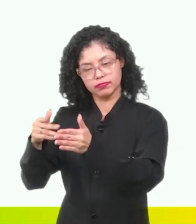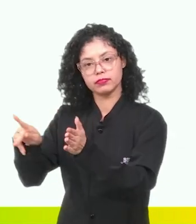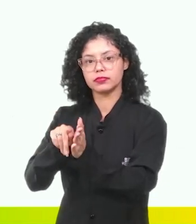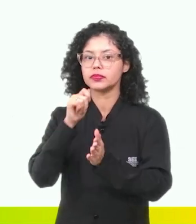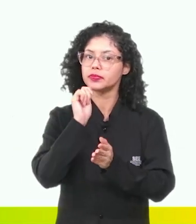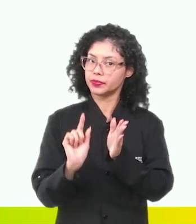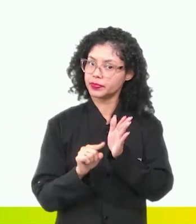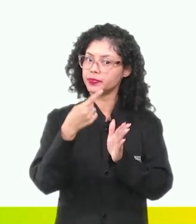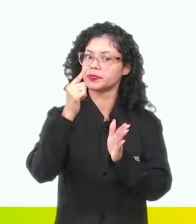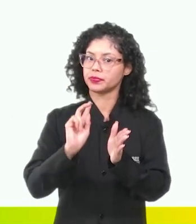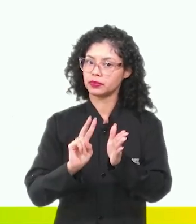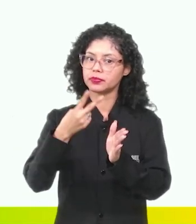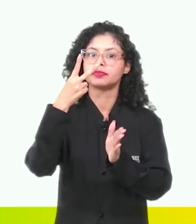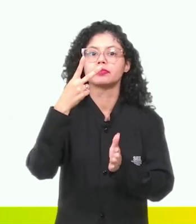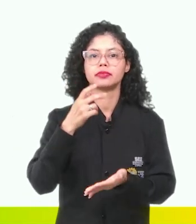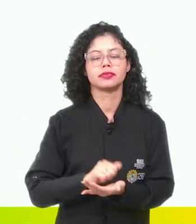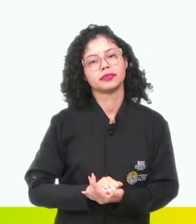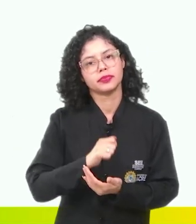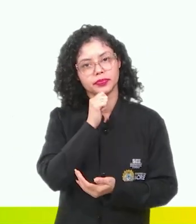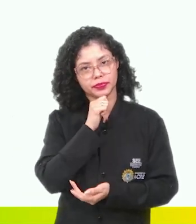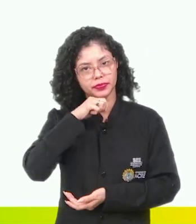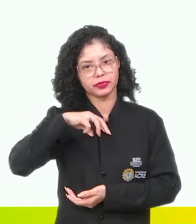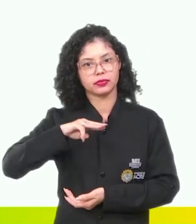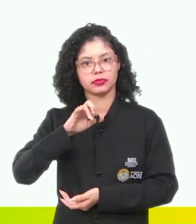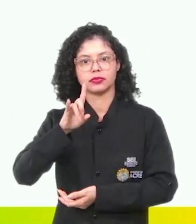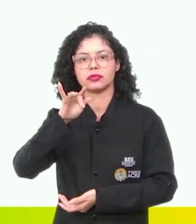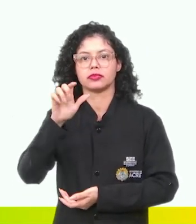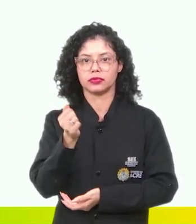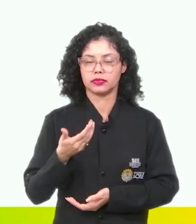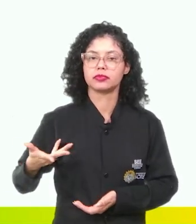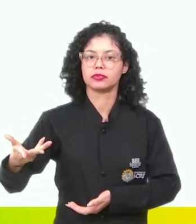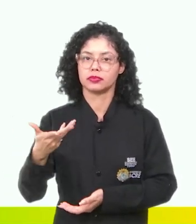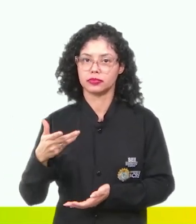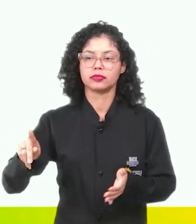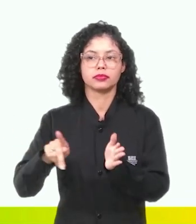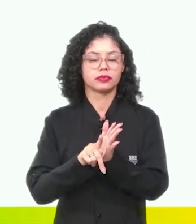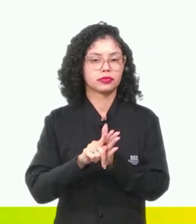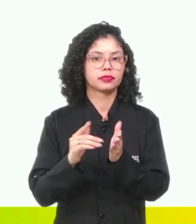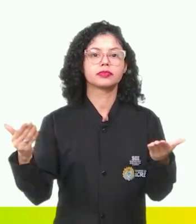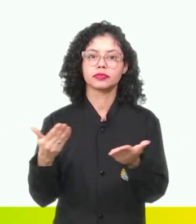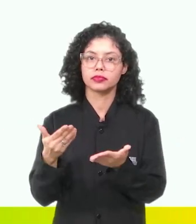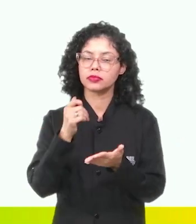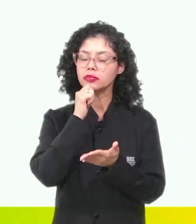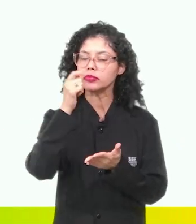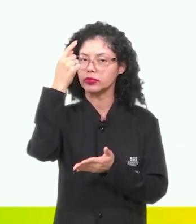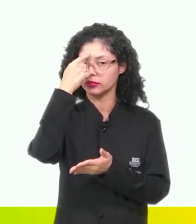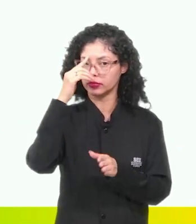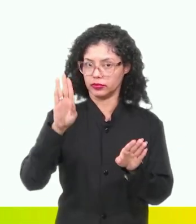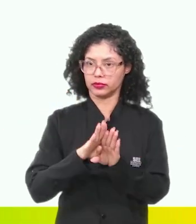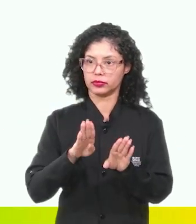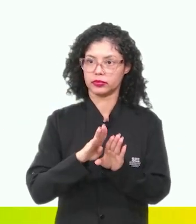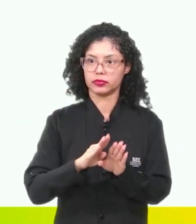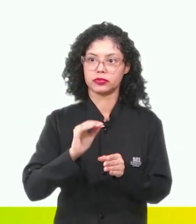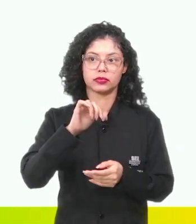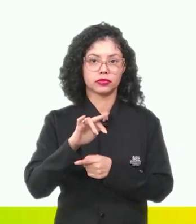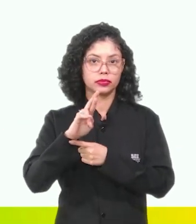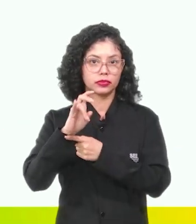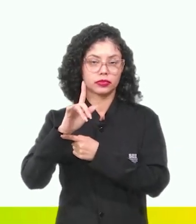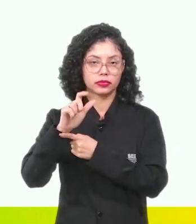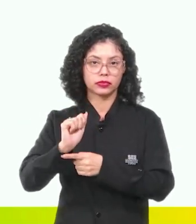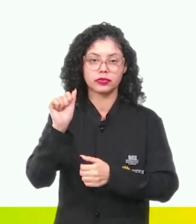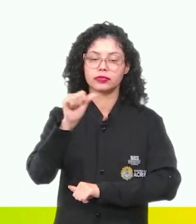A primeira e a segunda leis de Mendel, base das atuais noções sobre os mecanismos